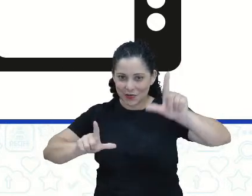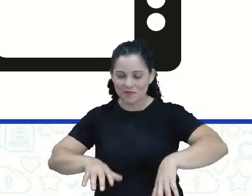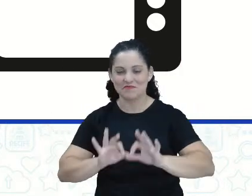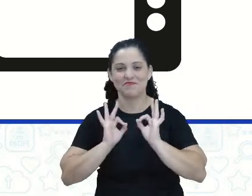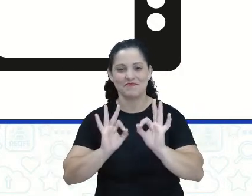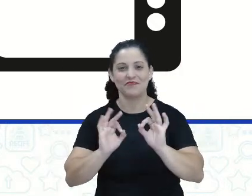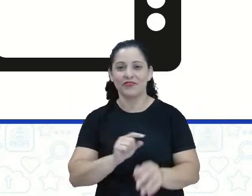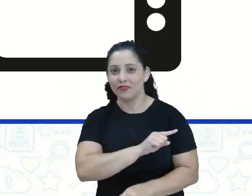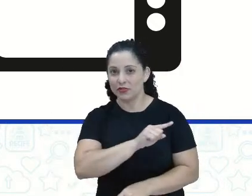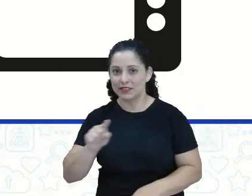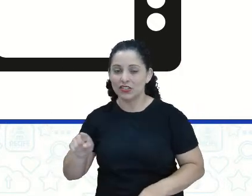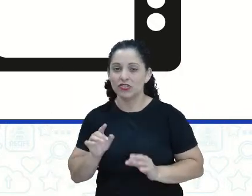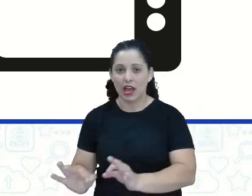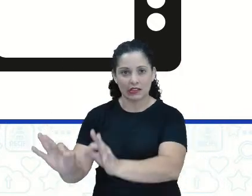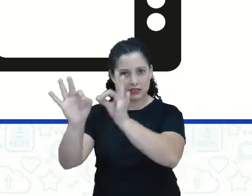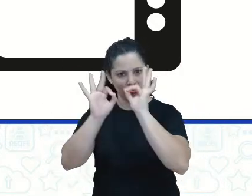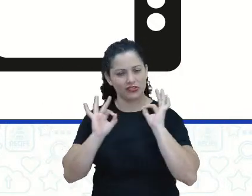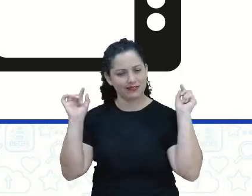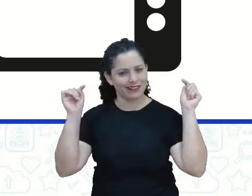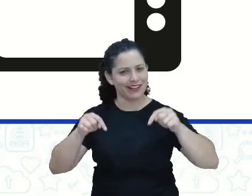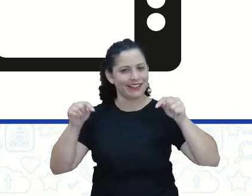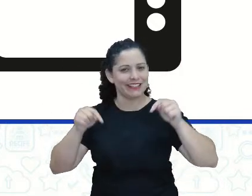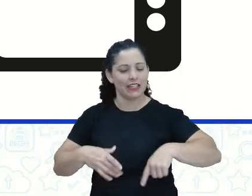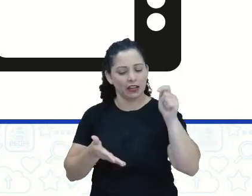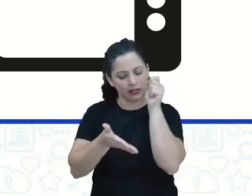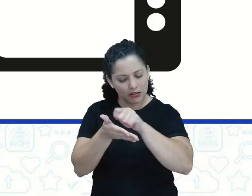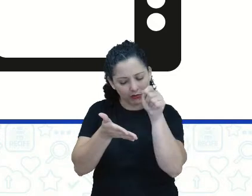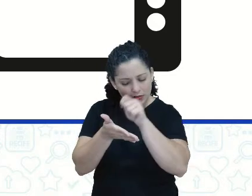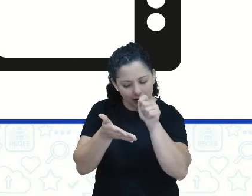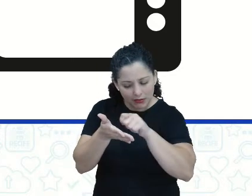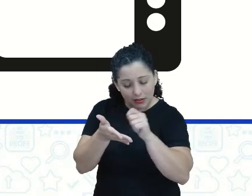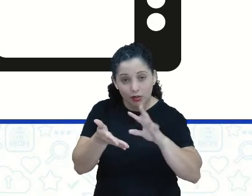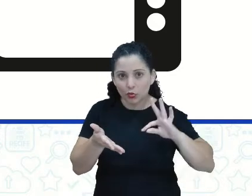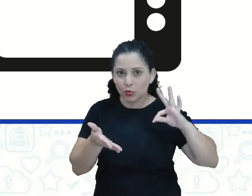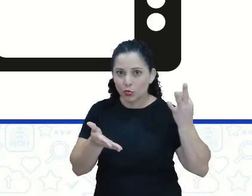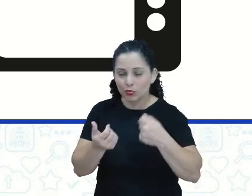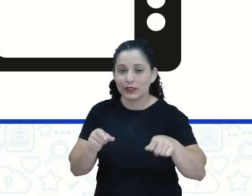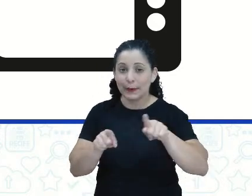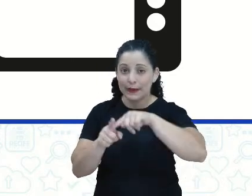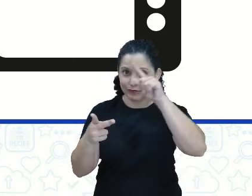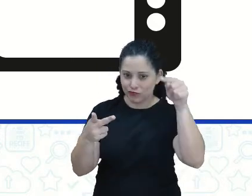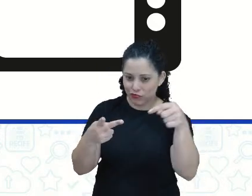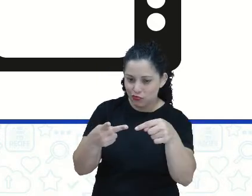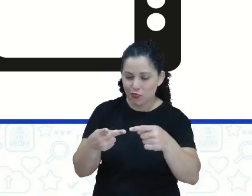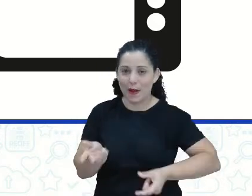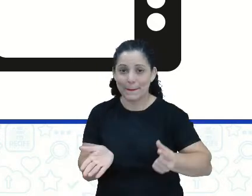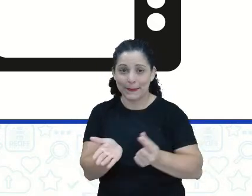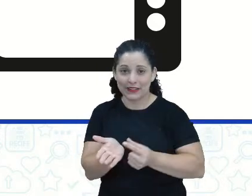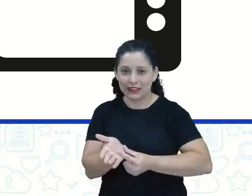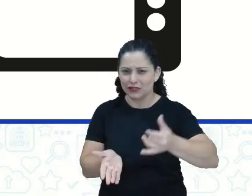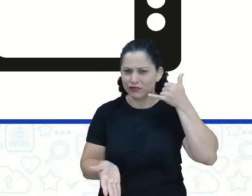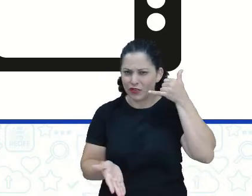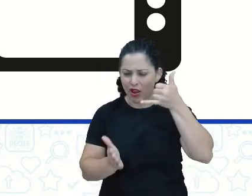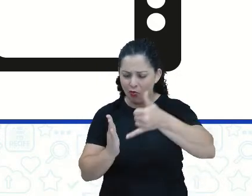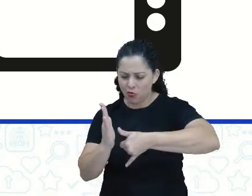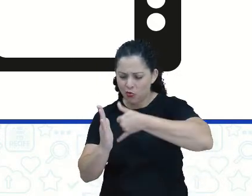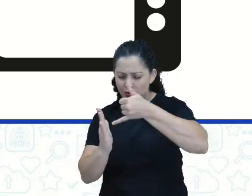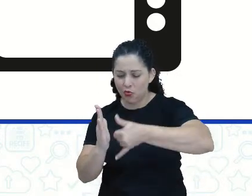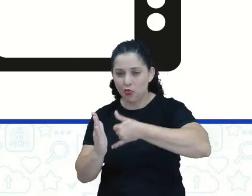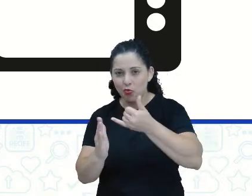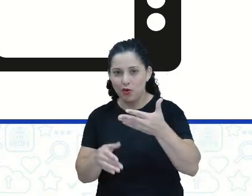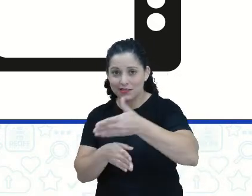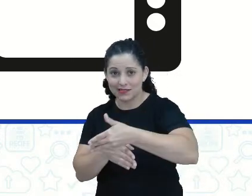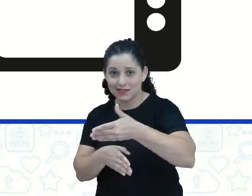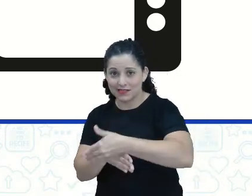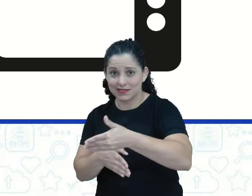bola para você. Continue assistindo aí, anotando tudo direitinho. Também tem o aplicativo via celular, você consegue acessar aí